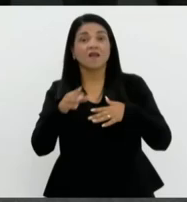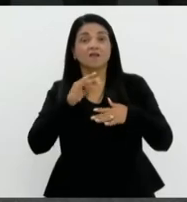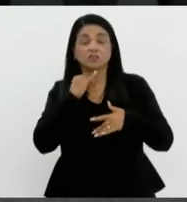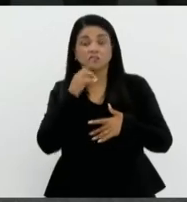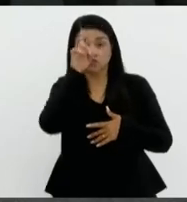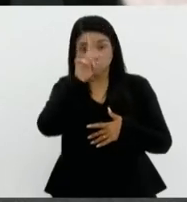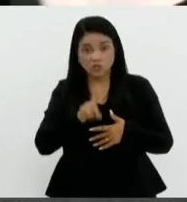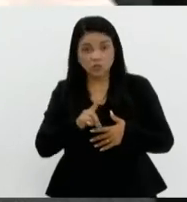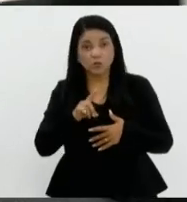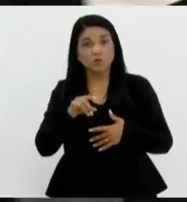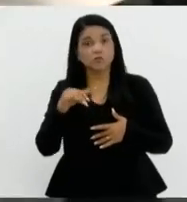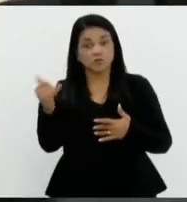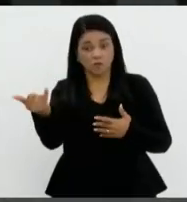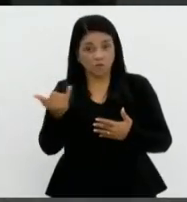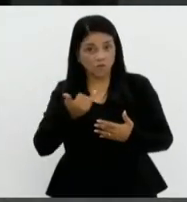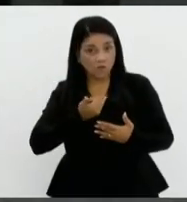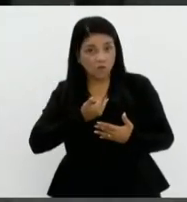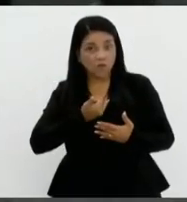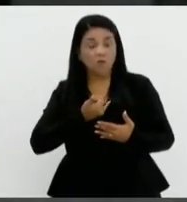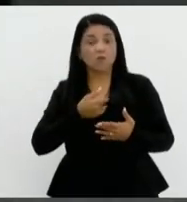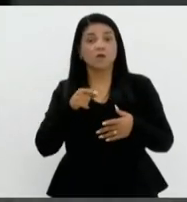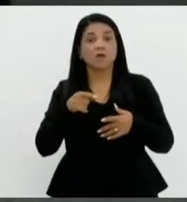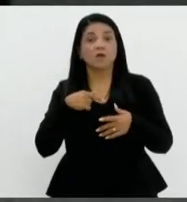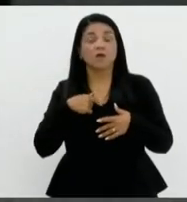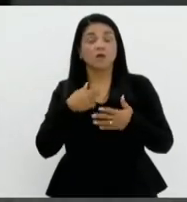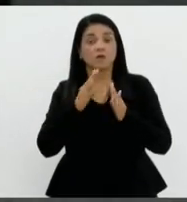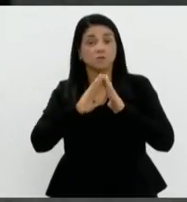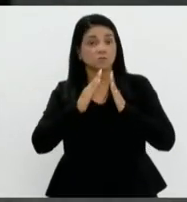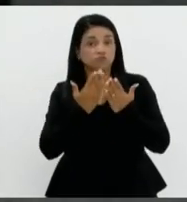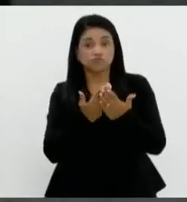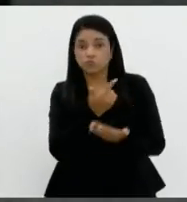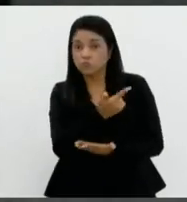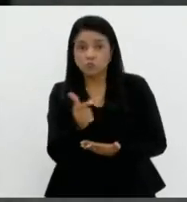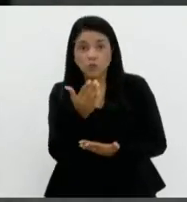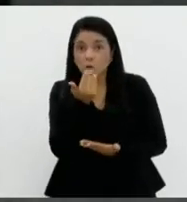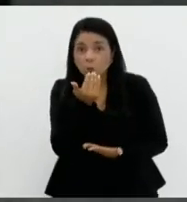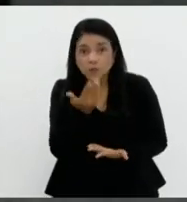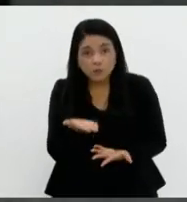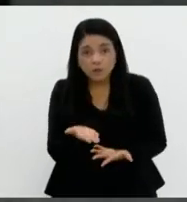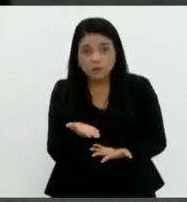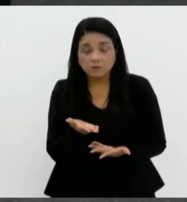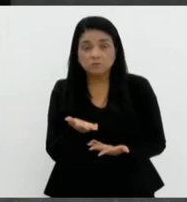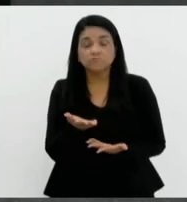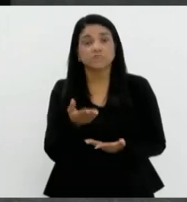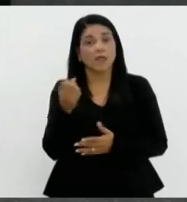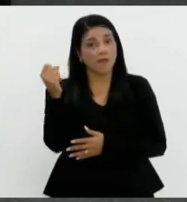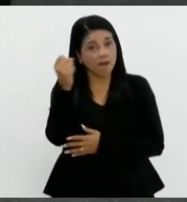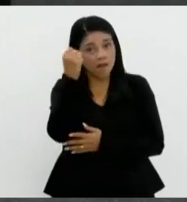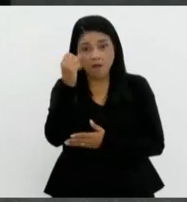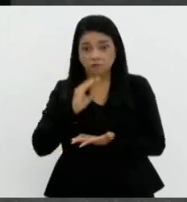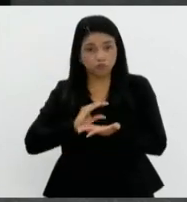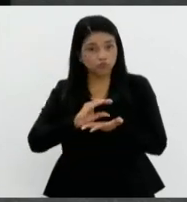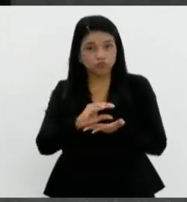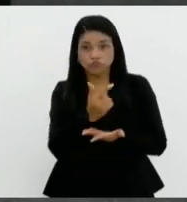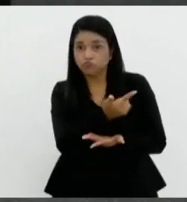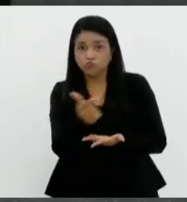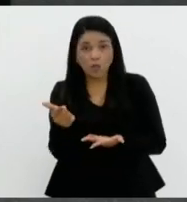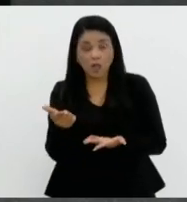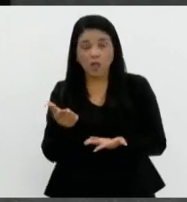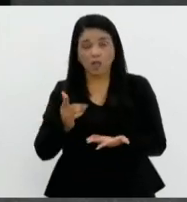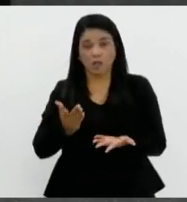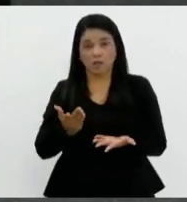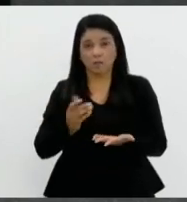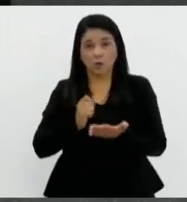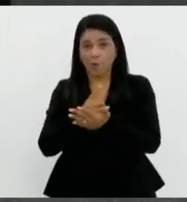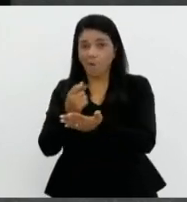estão com a corda no pescoço, sem recurso, é grave. Tenho certeza que Vossa Excelência,